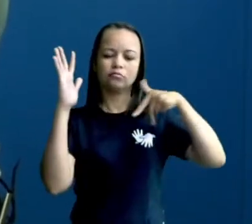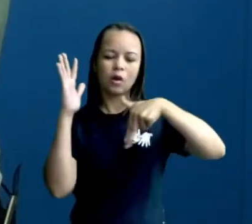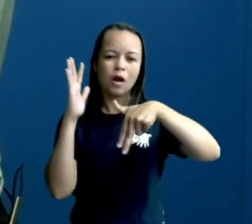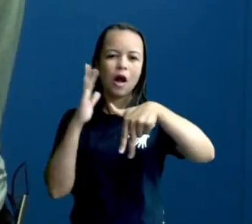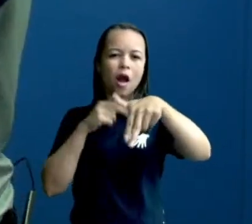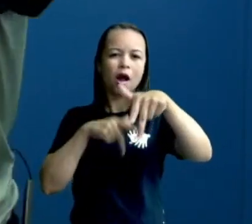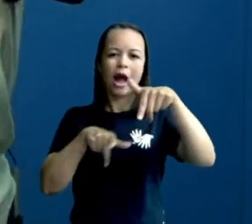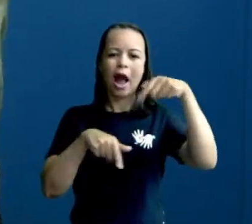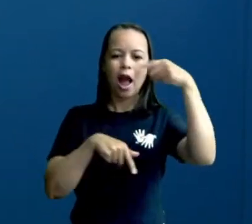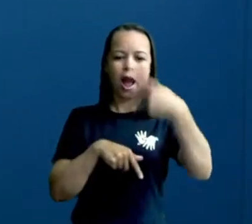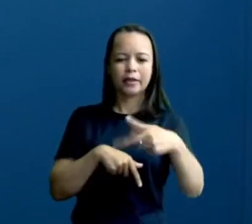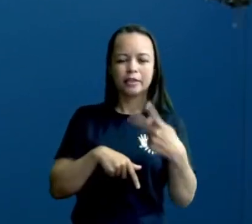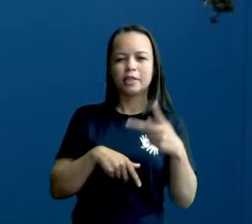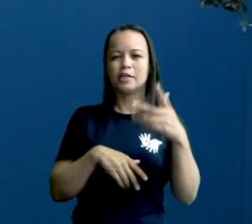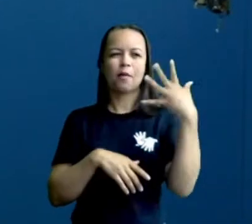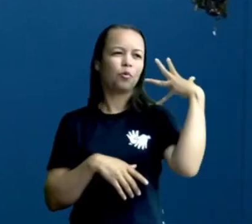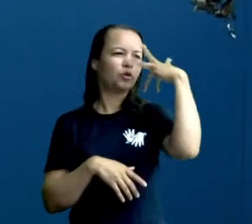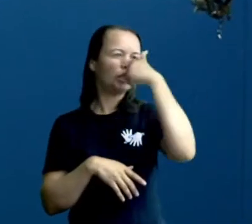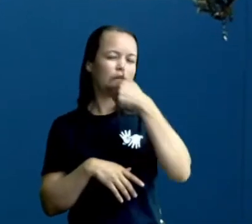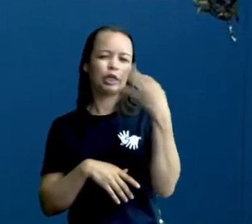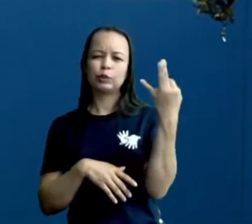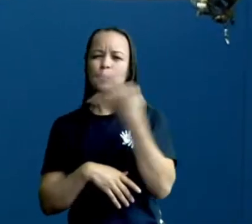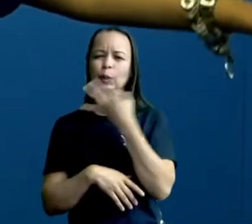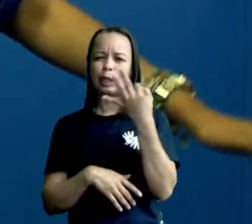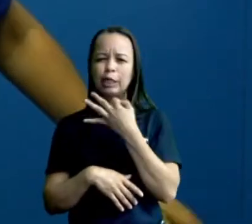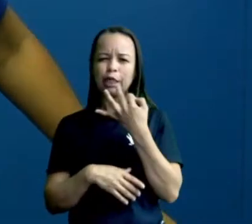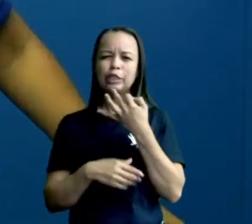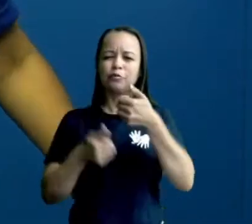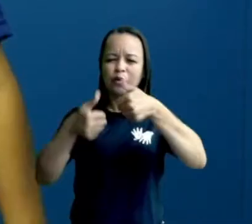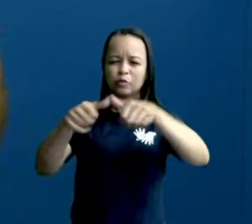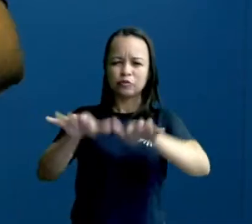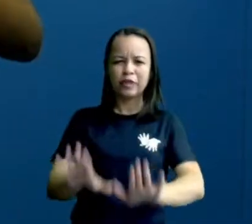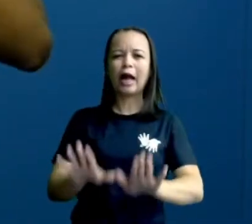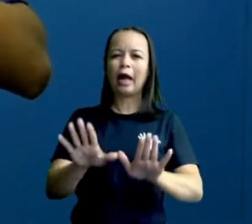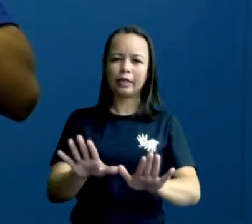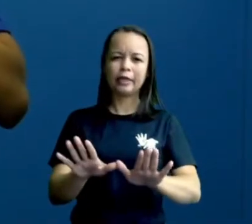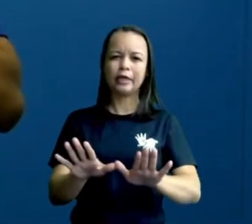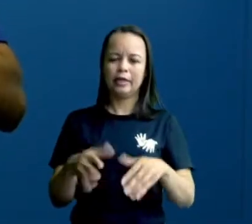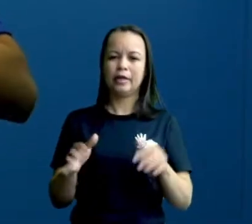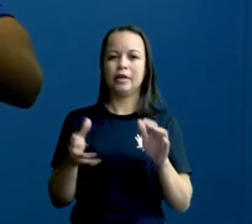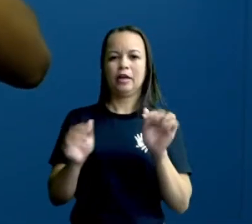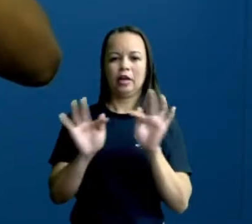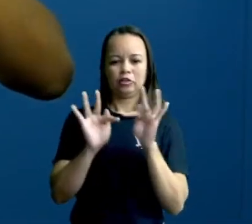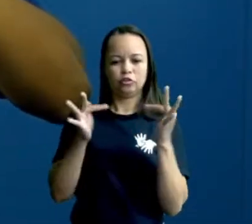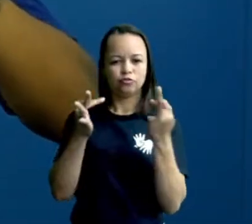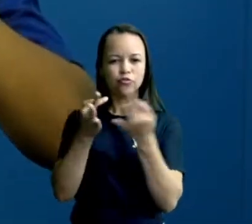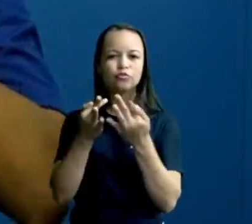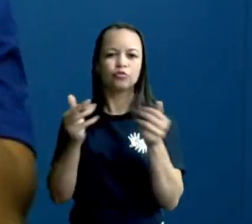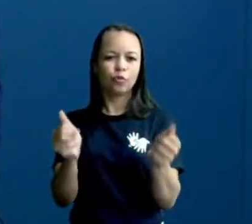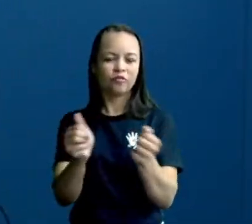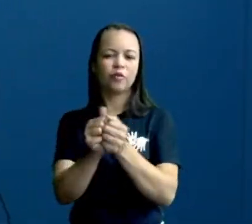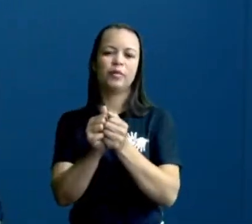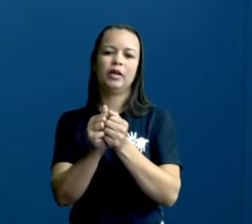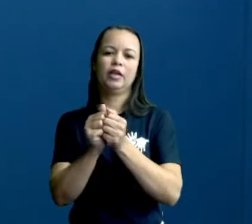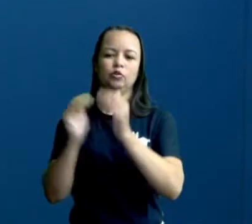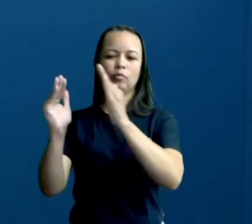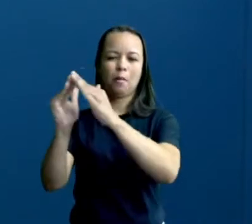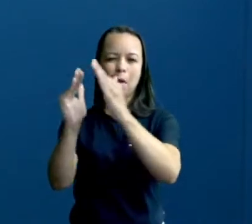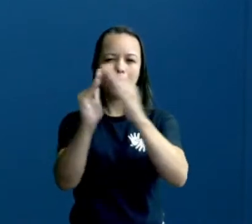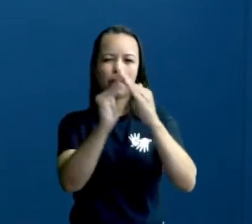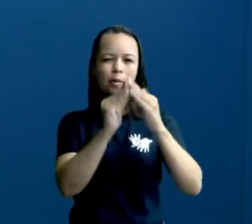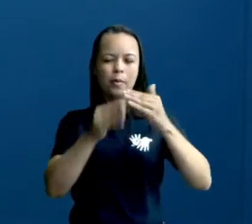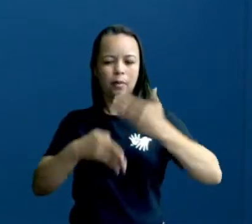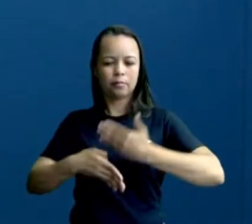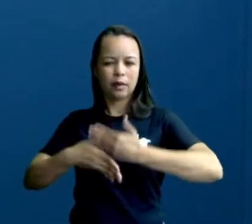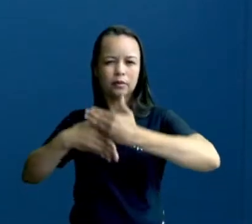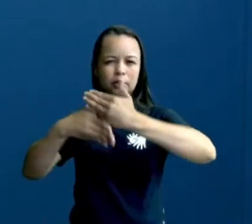tem tudo, vamos se instalar aqui, pessoal, disse para a família dele. Vamos, e todo mundo construiu o quê? As suas casinhas, do lado esquerdo